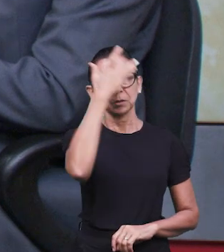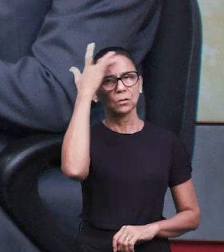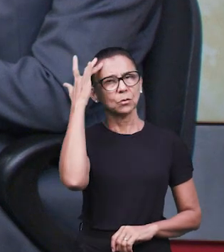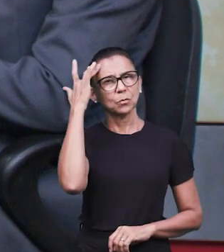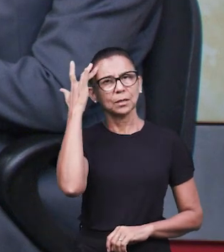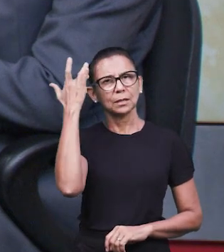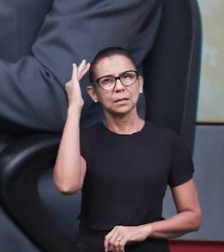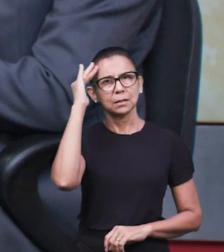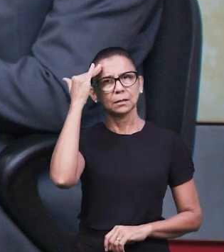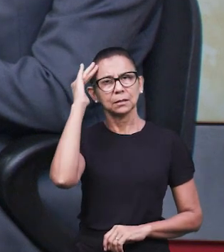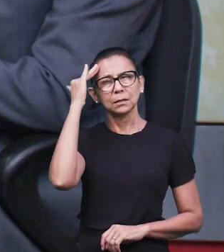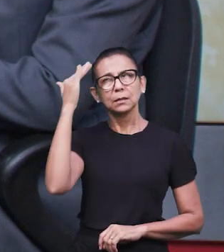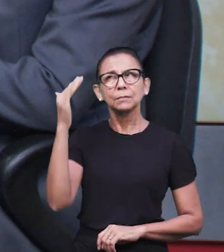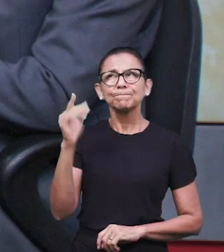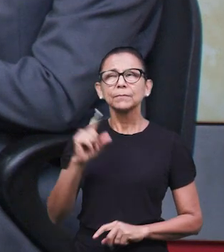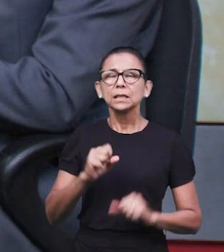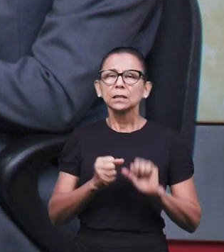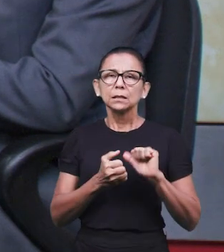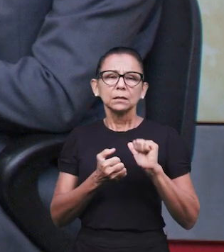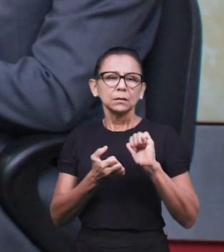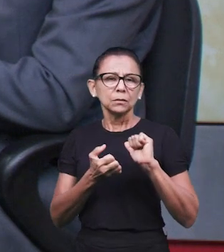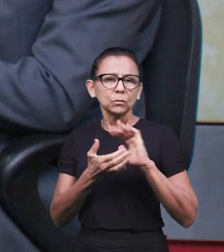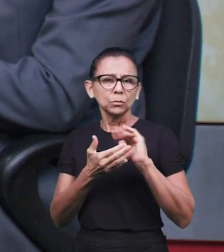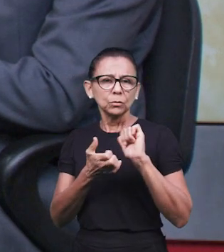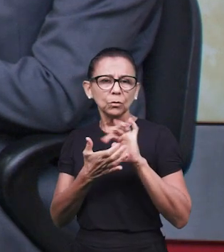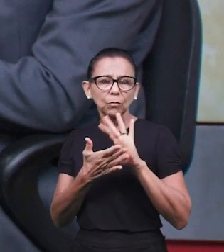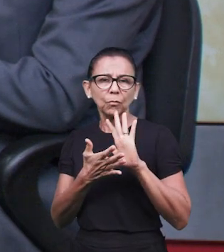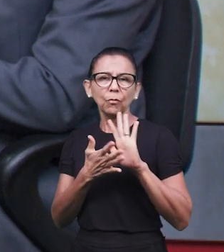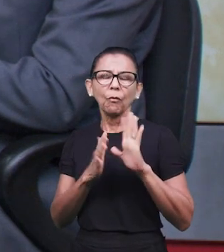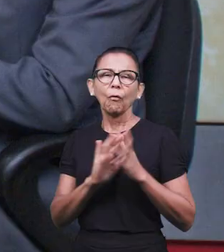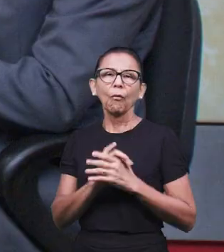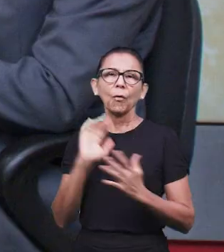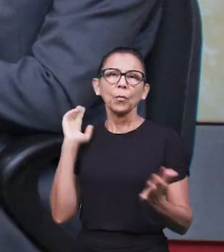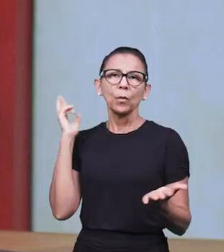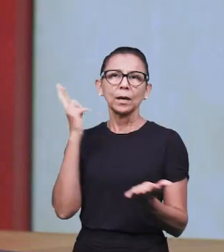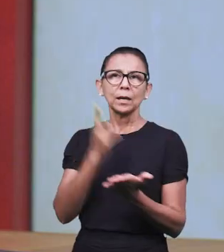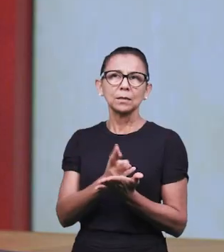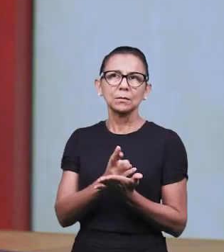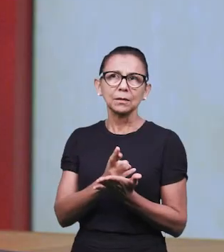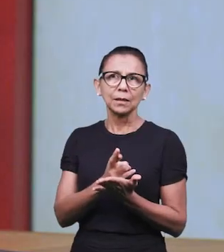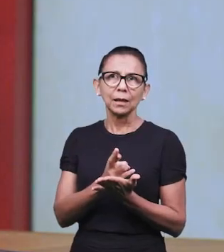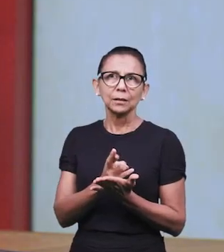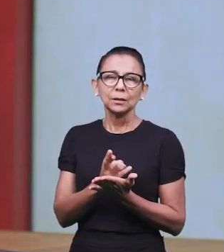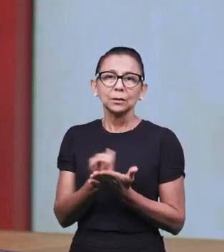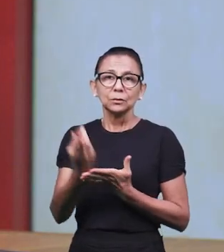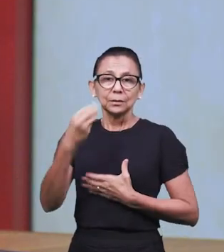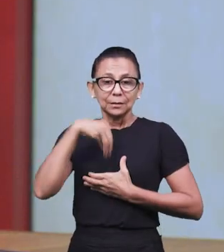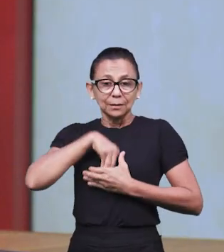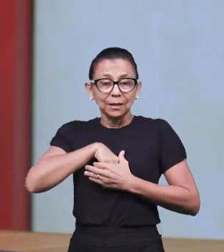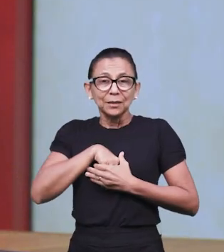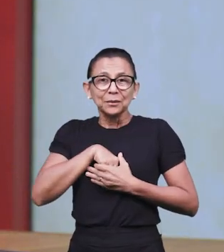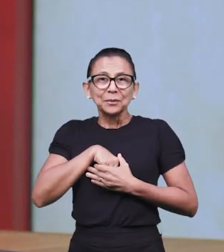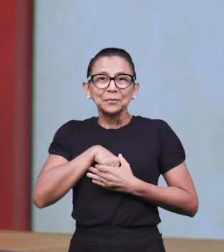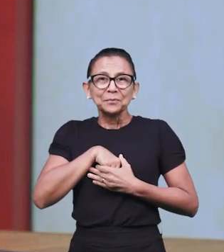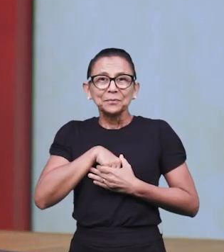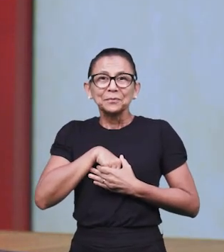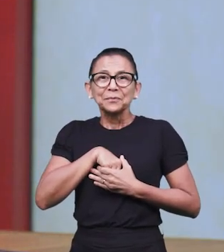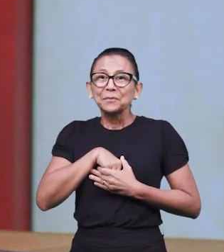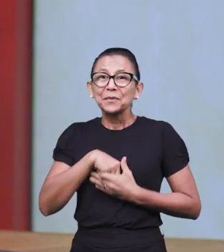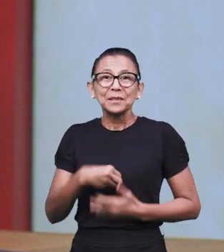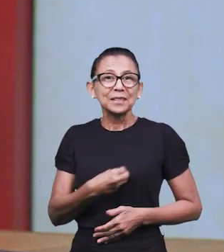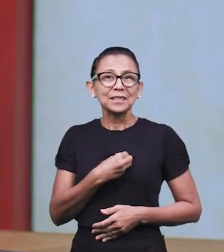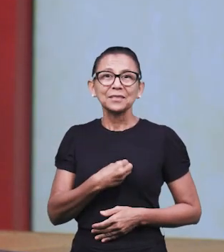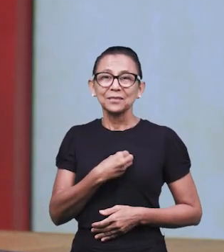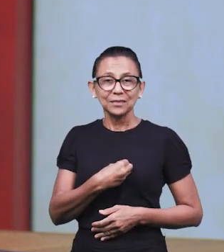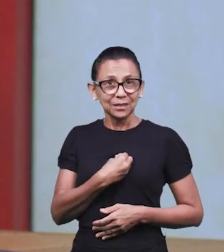saberem disso. O louvor como esse, a expressão que eu usei, como um reflexo natural daquilo que está dentro de você,